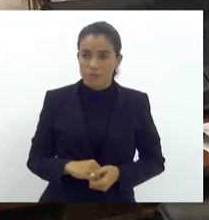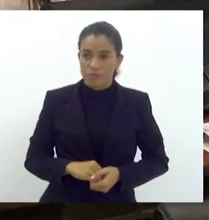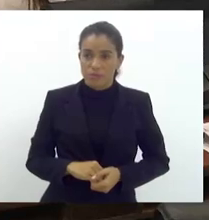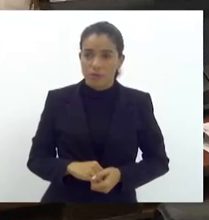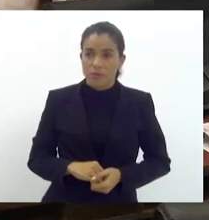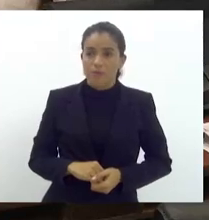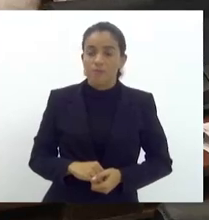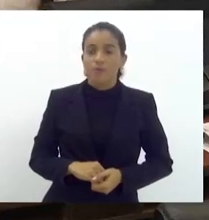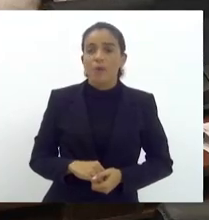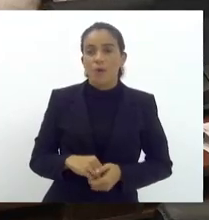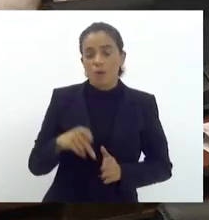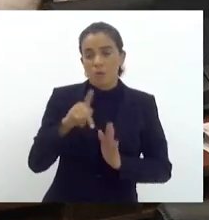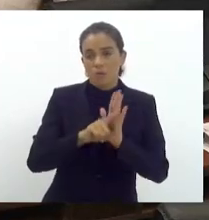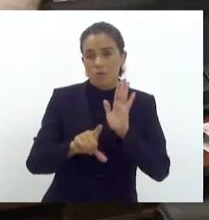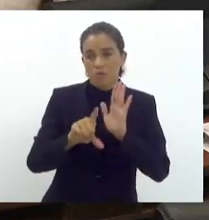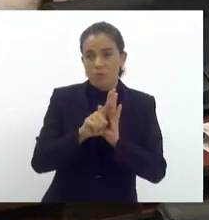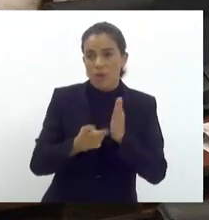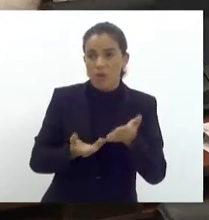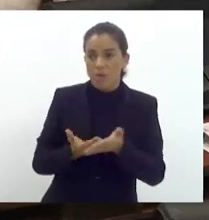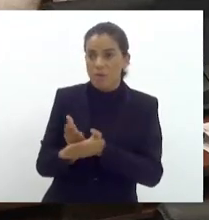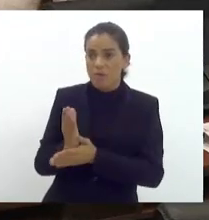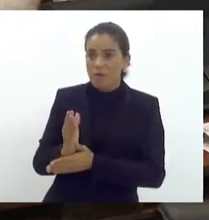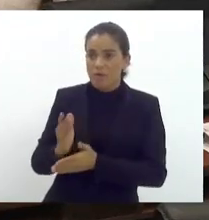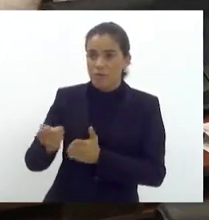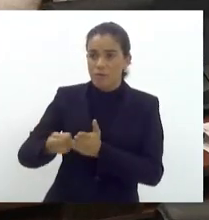projeto aprovado autógrafo